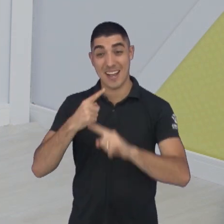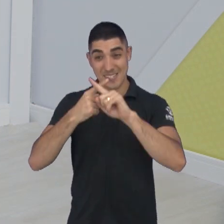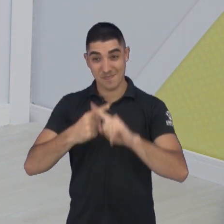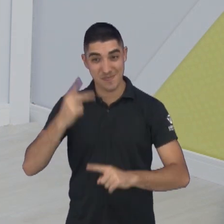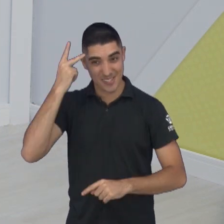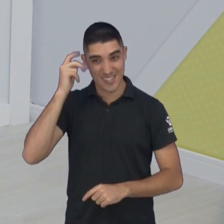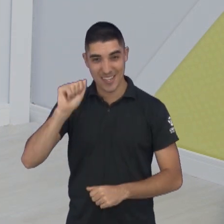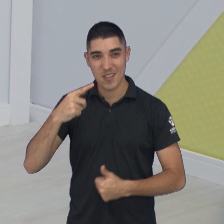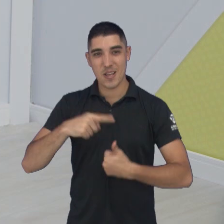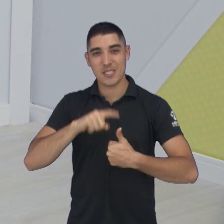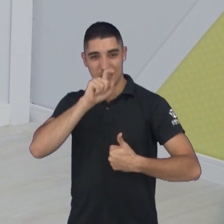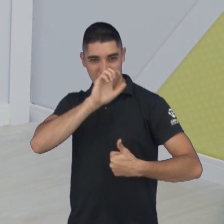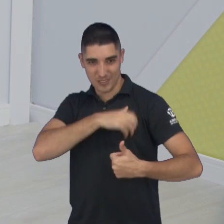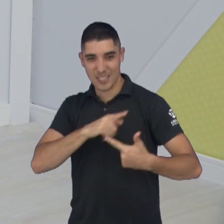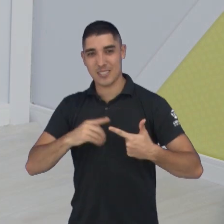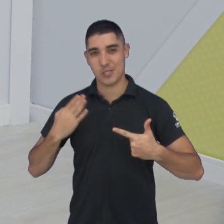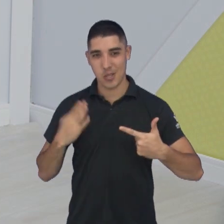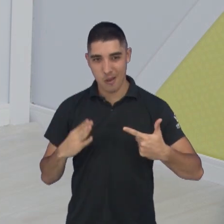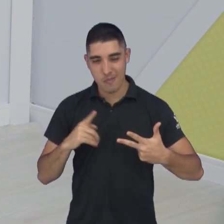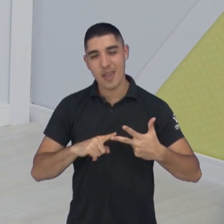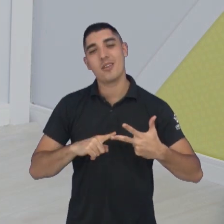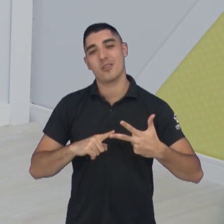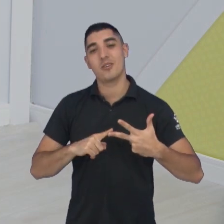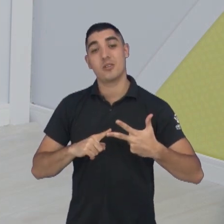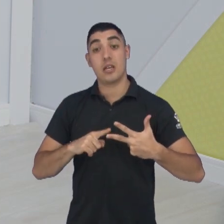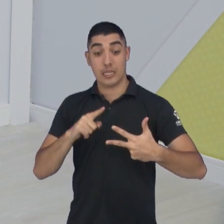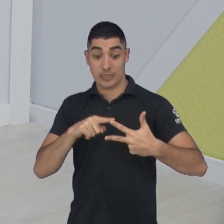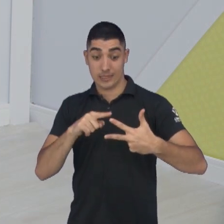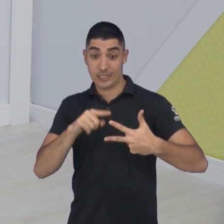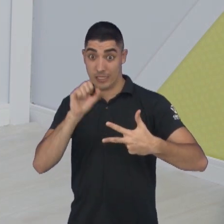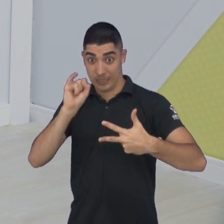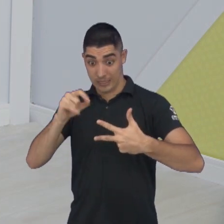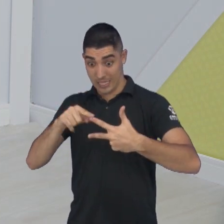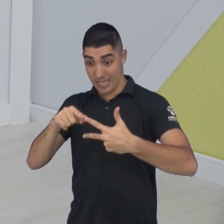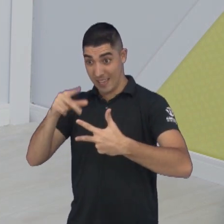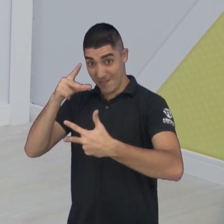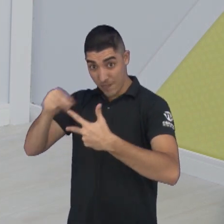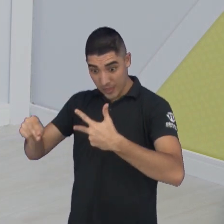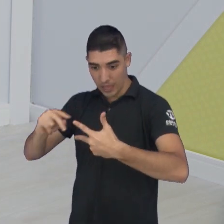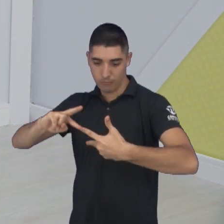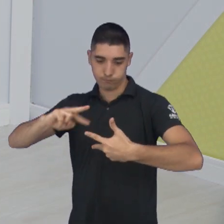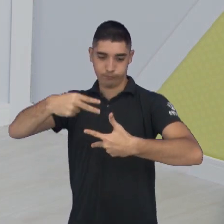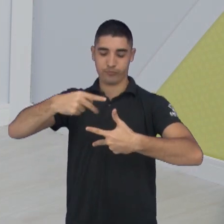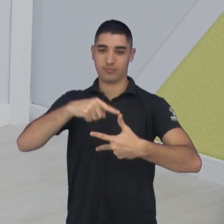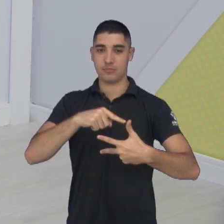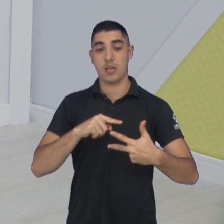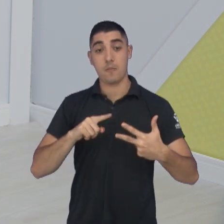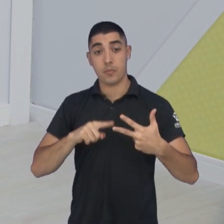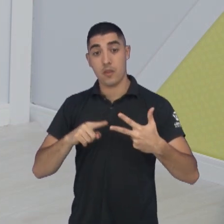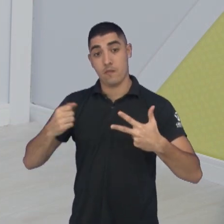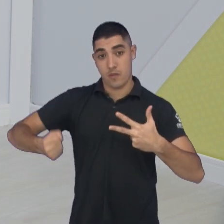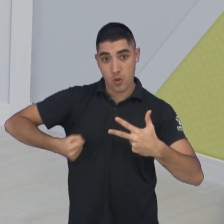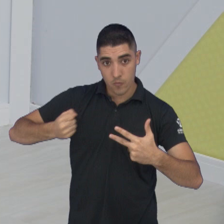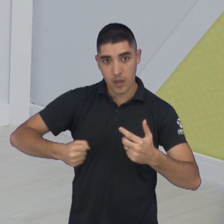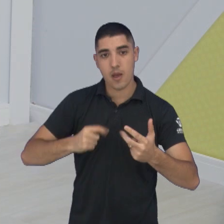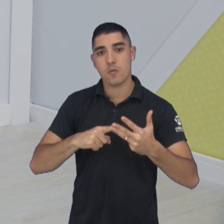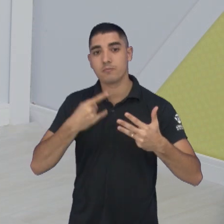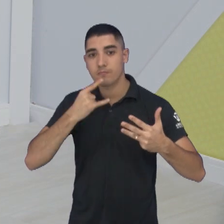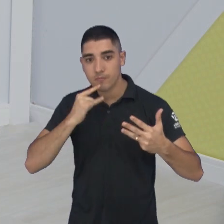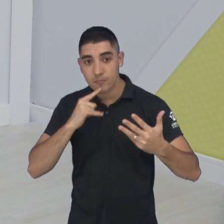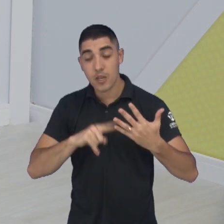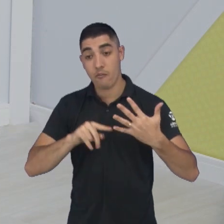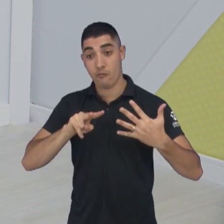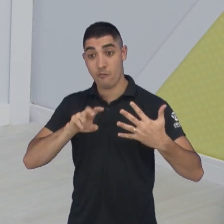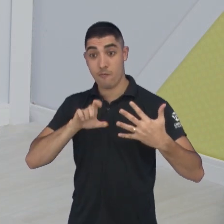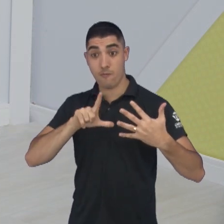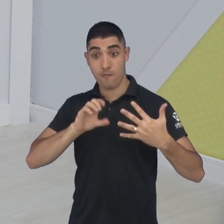José líder 26, seguido pelo São Bento 25. Se vencesse, o São Bento assumiria a liderança. Ferroviária 15 de Piracicaba, Velo Clube, que subiu para a